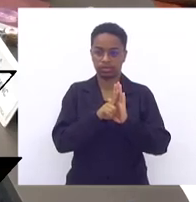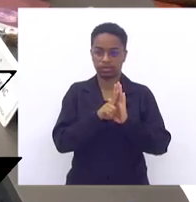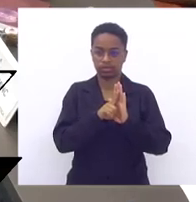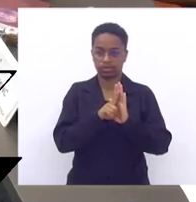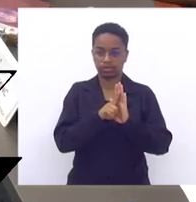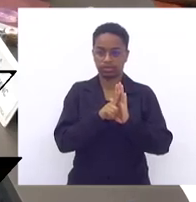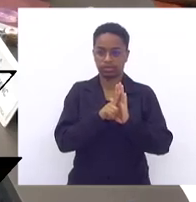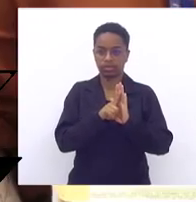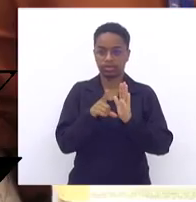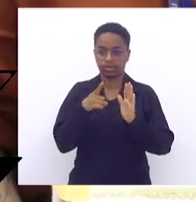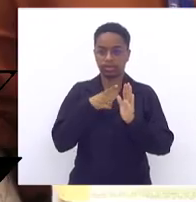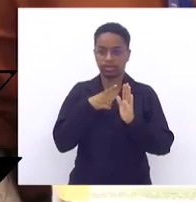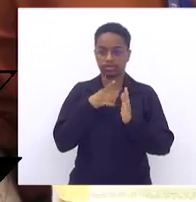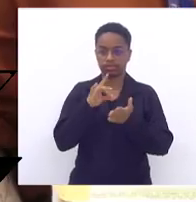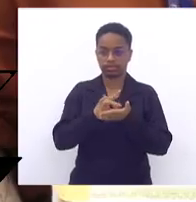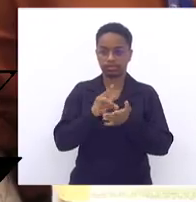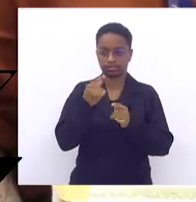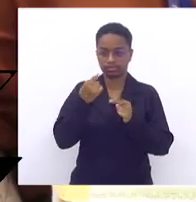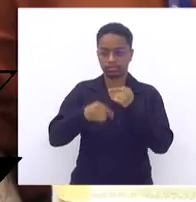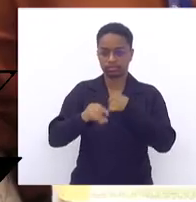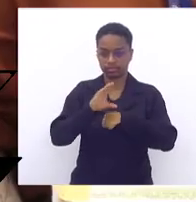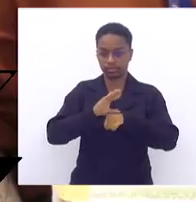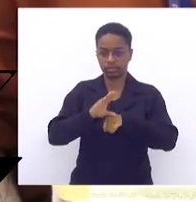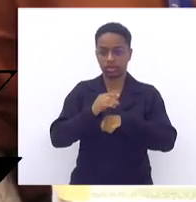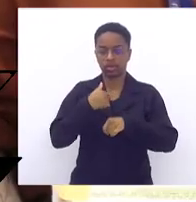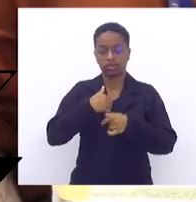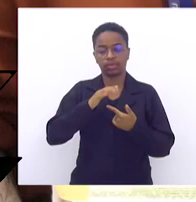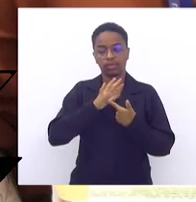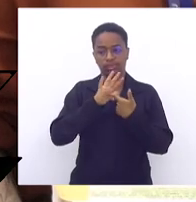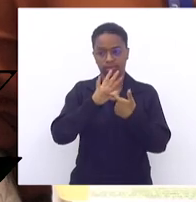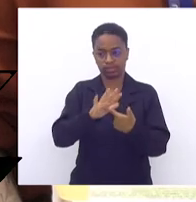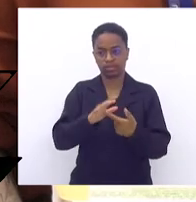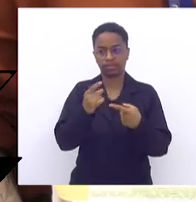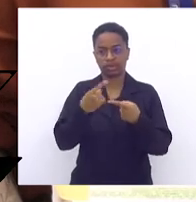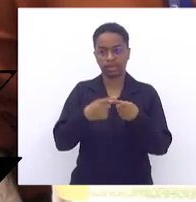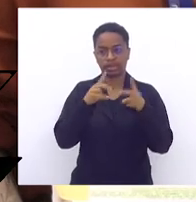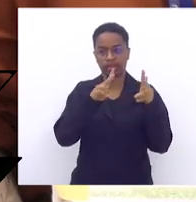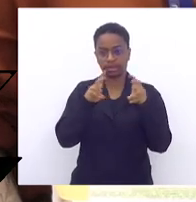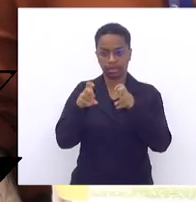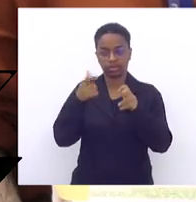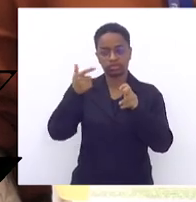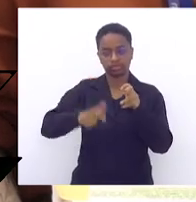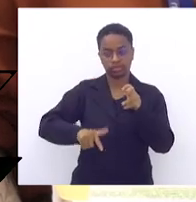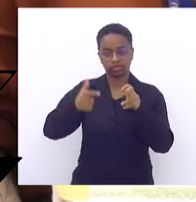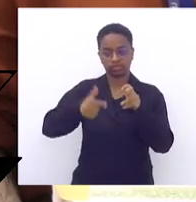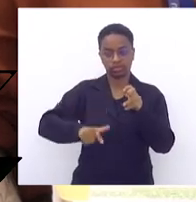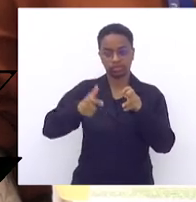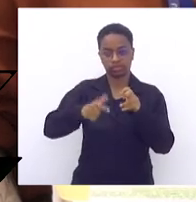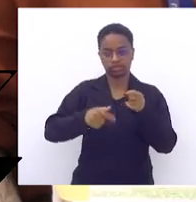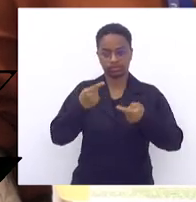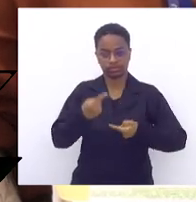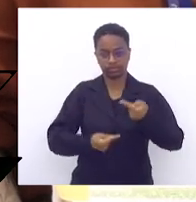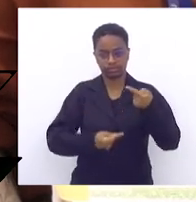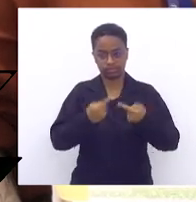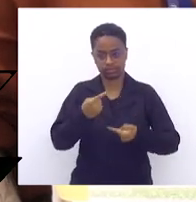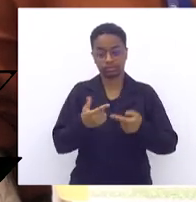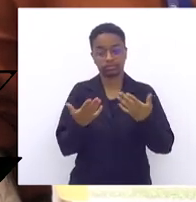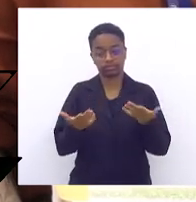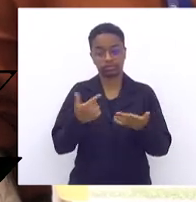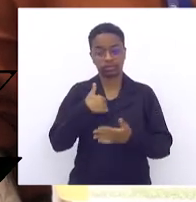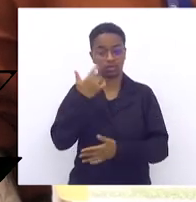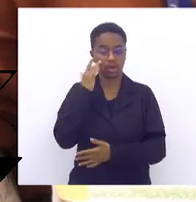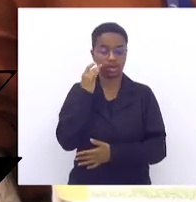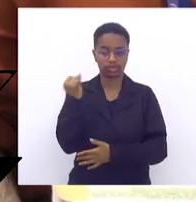tem inconstitucionalidades, né, que eu queria só destacar, porque esse é um tema que tem sido recorrente, e acho